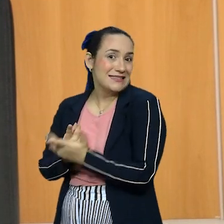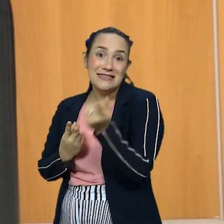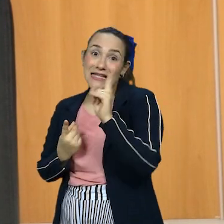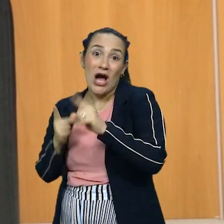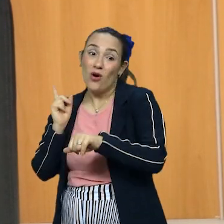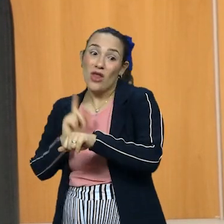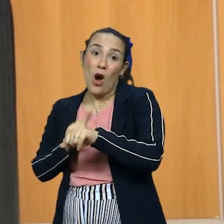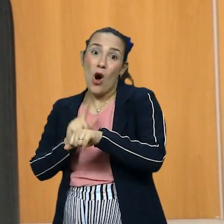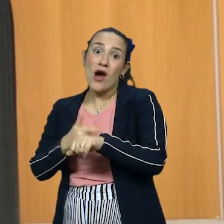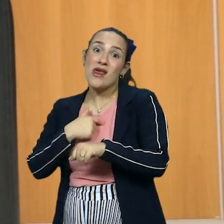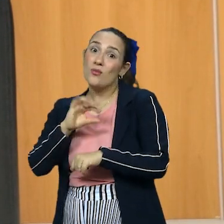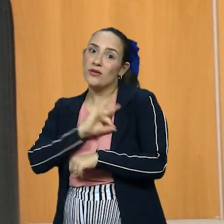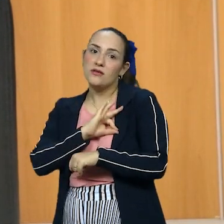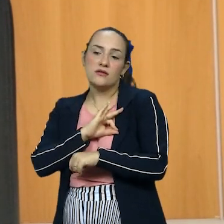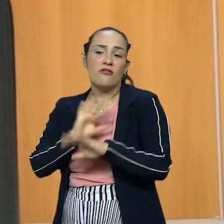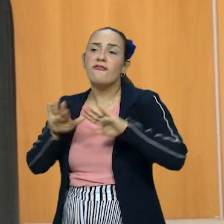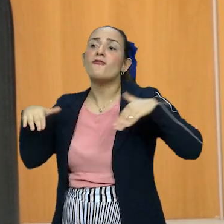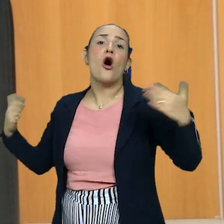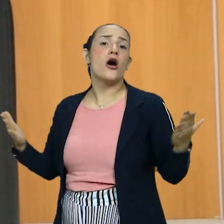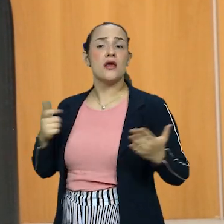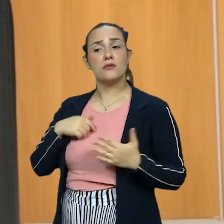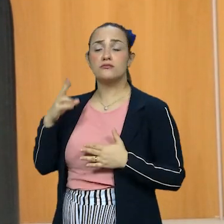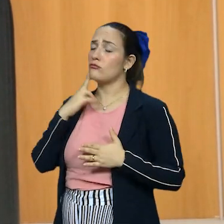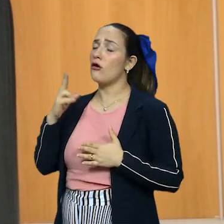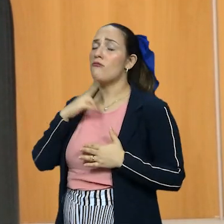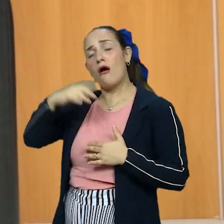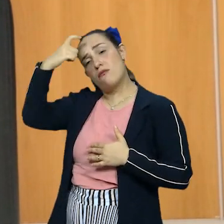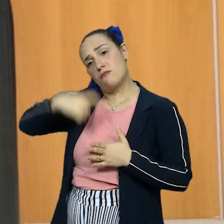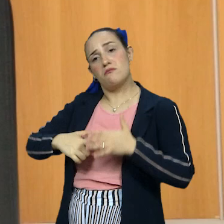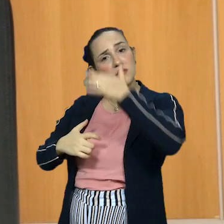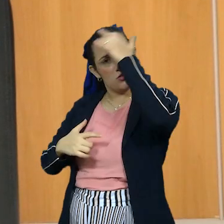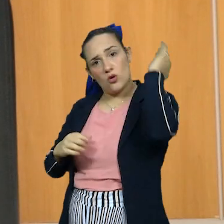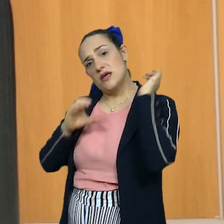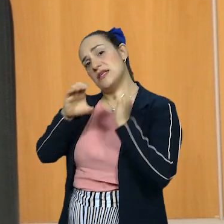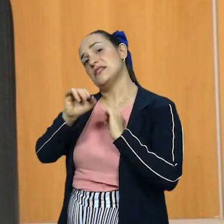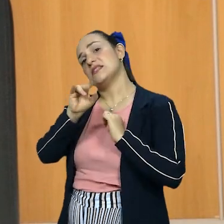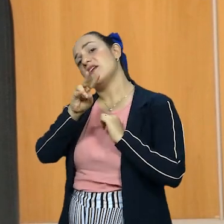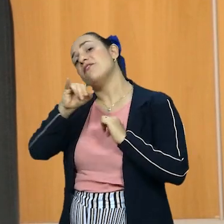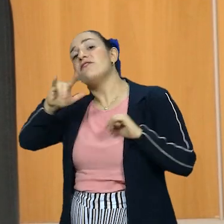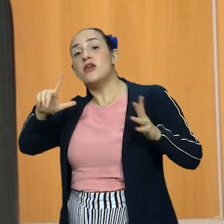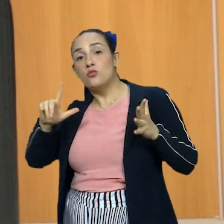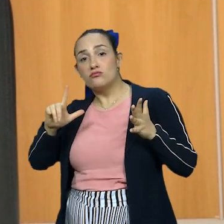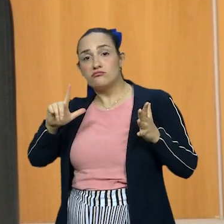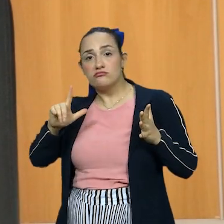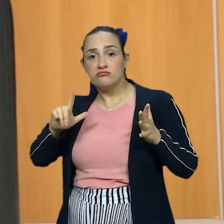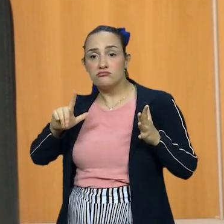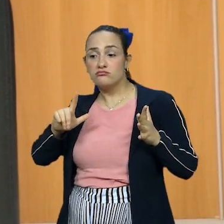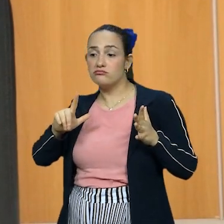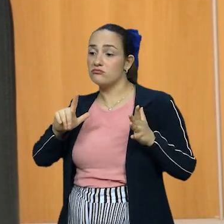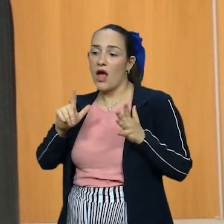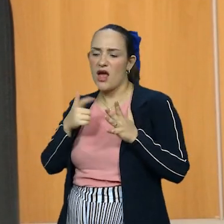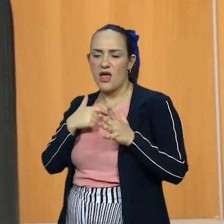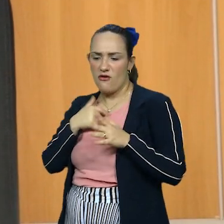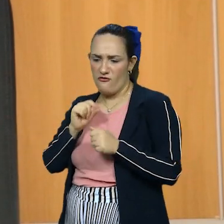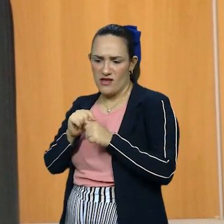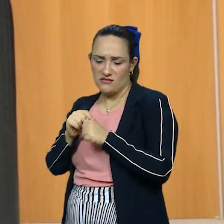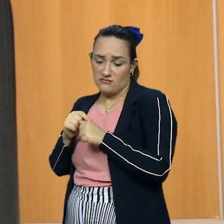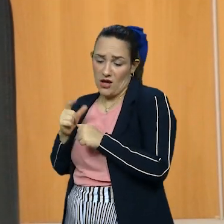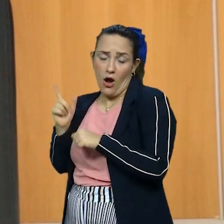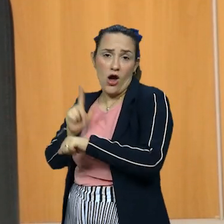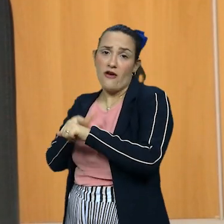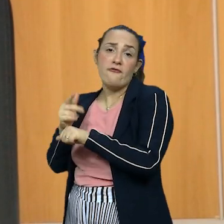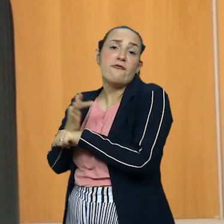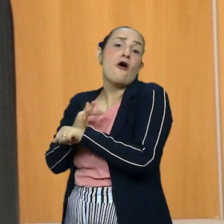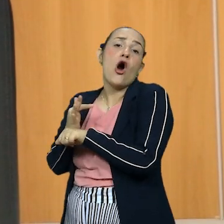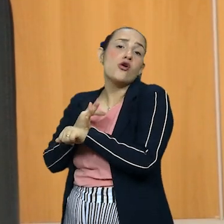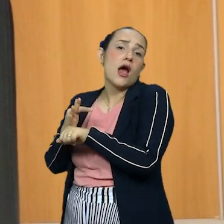não está relacionado com a função dele. É um delito que ele cometeu sem usar da prerrogativa de ser policial militar. Quando não está nessa